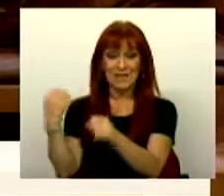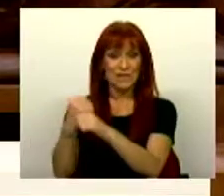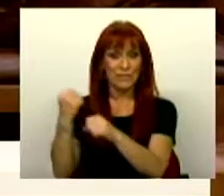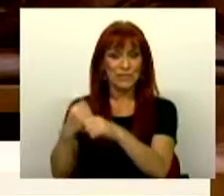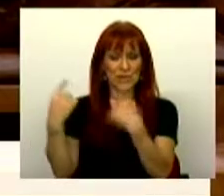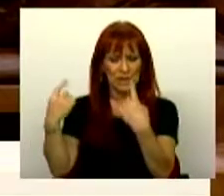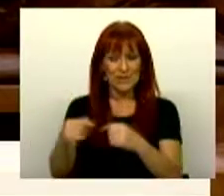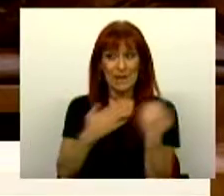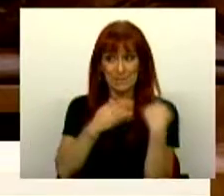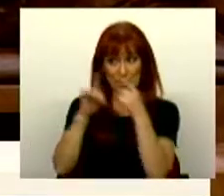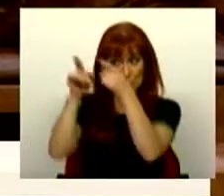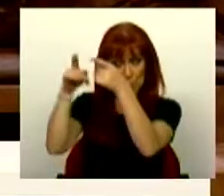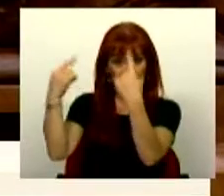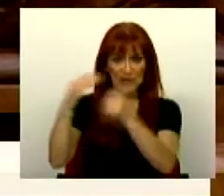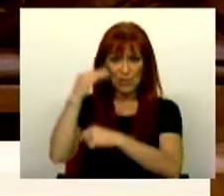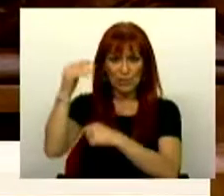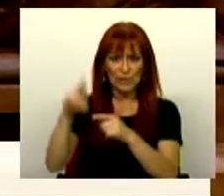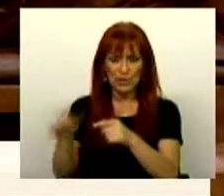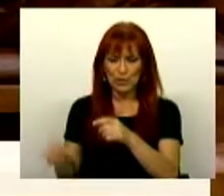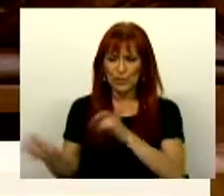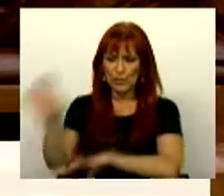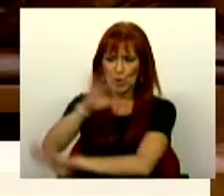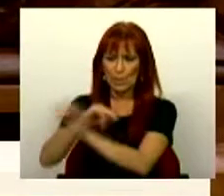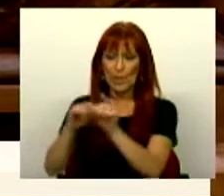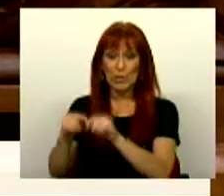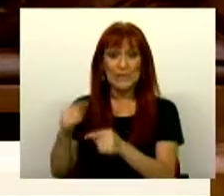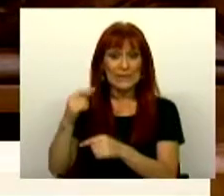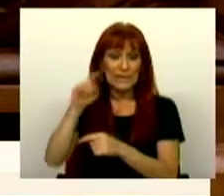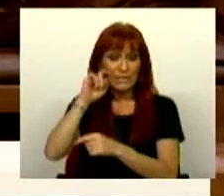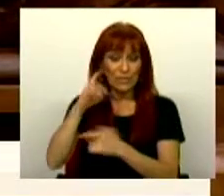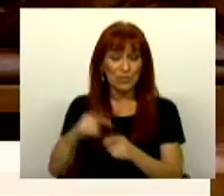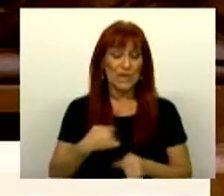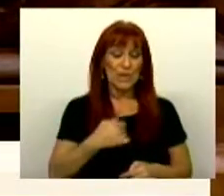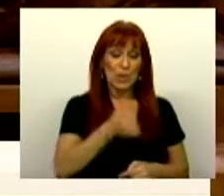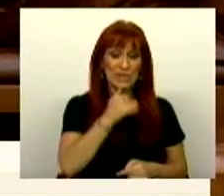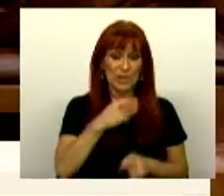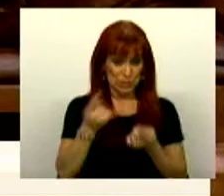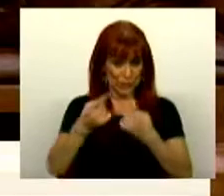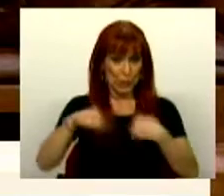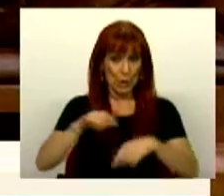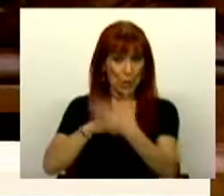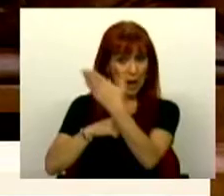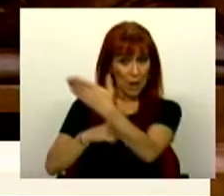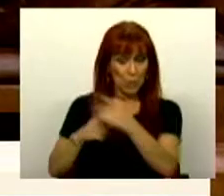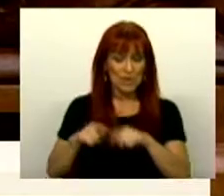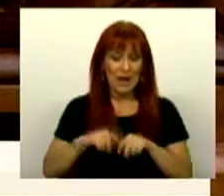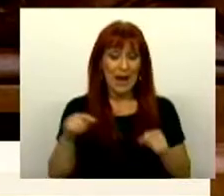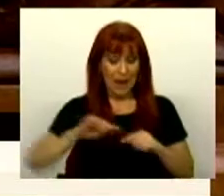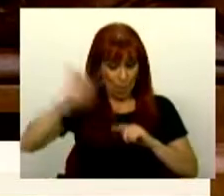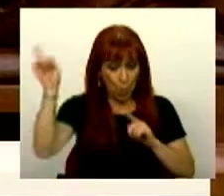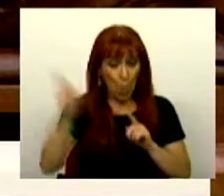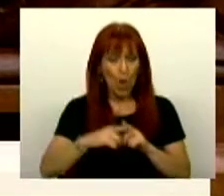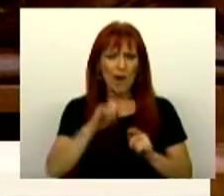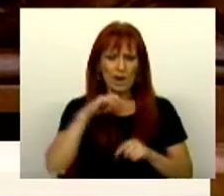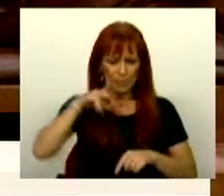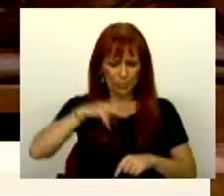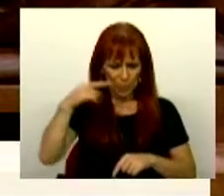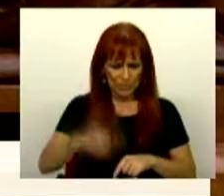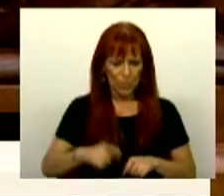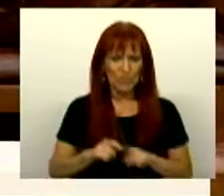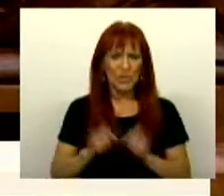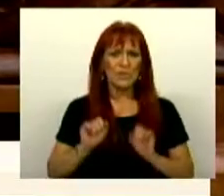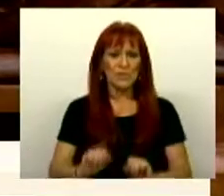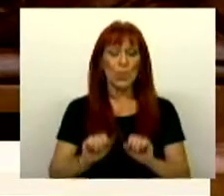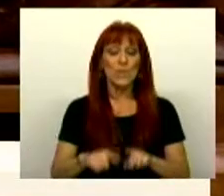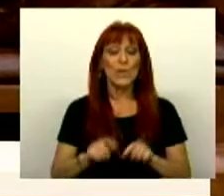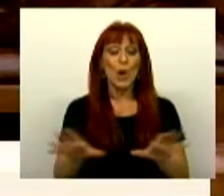e que tem a seu cargo o futuro Fundo Europeu de Defesa. Decidimos nessa reunião que ainda este ano teremos em Portugal um roadshow